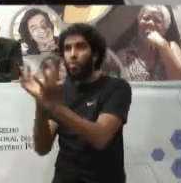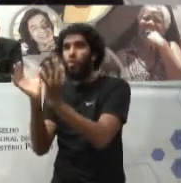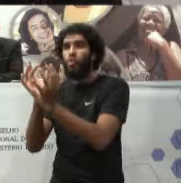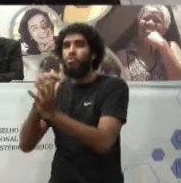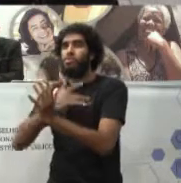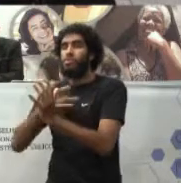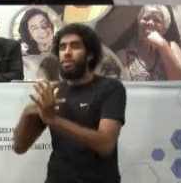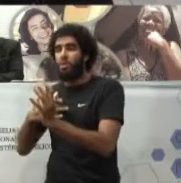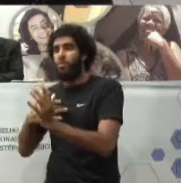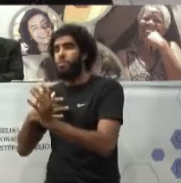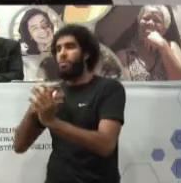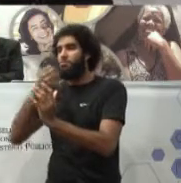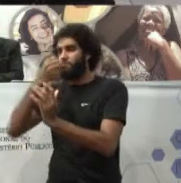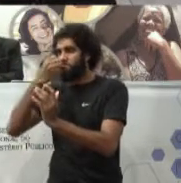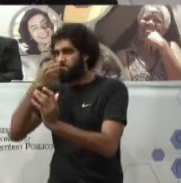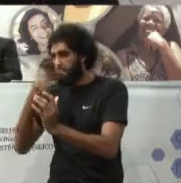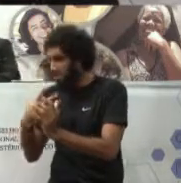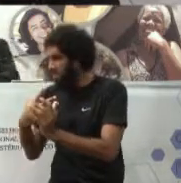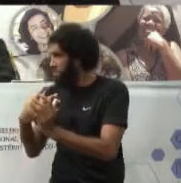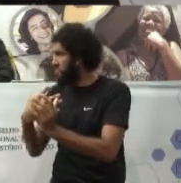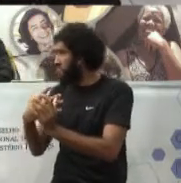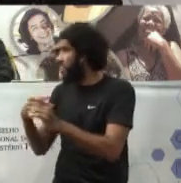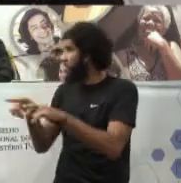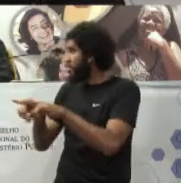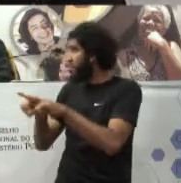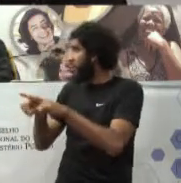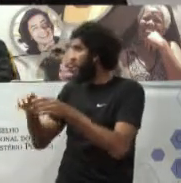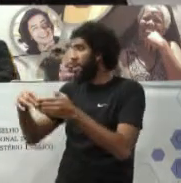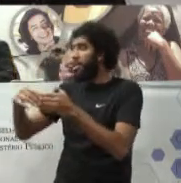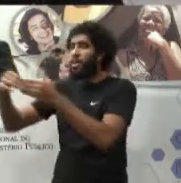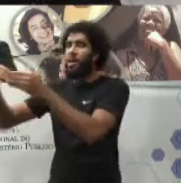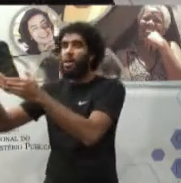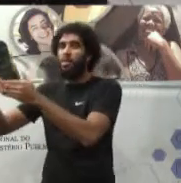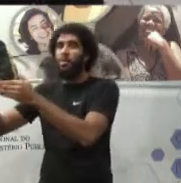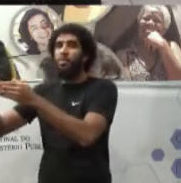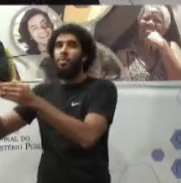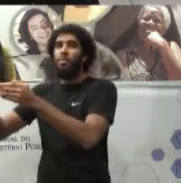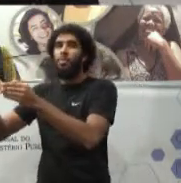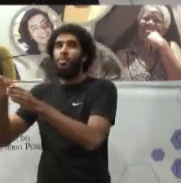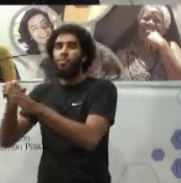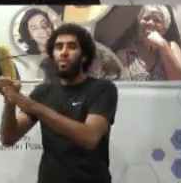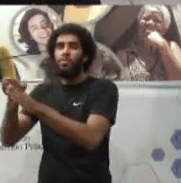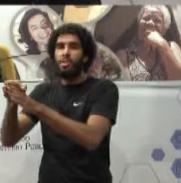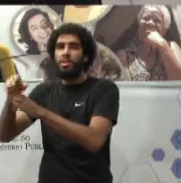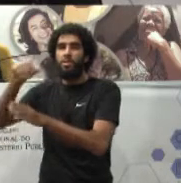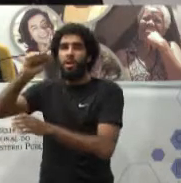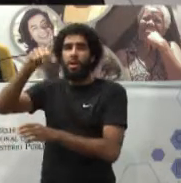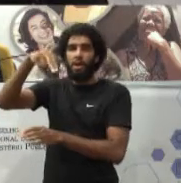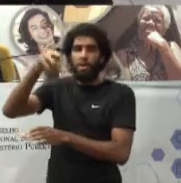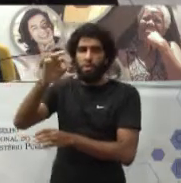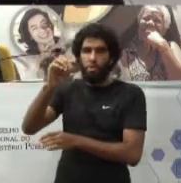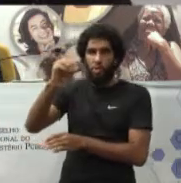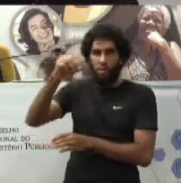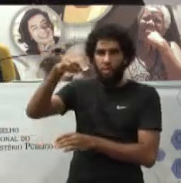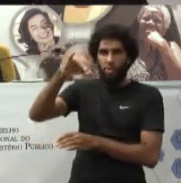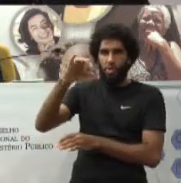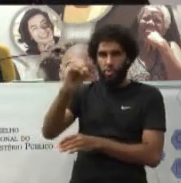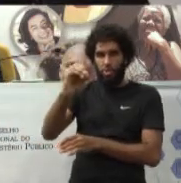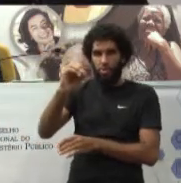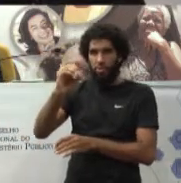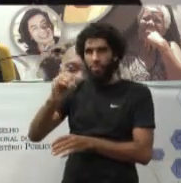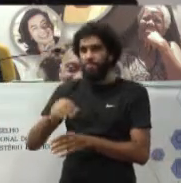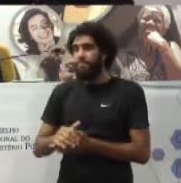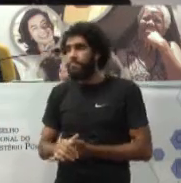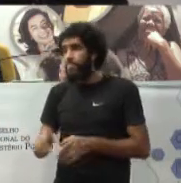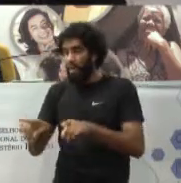muito bem presidida pelo nosso conselheiro luiz fernando bandeira e pelo membro auxiliar aqui que está acompanhando toda vanessa